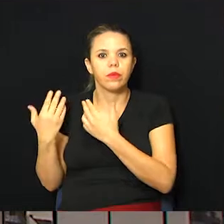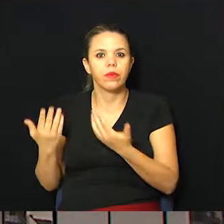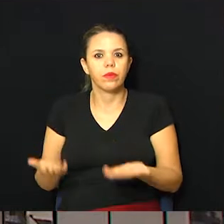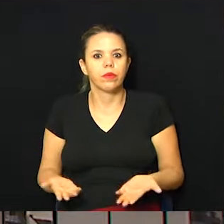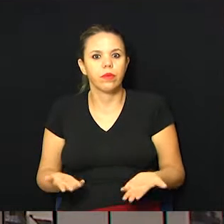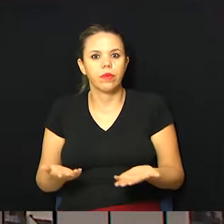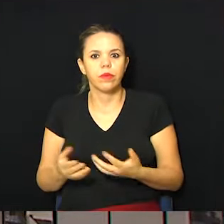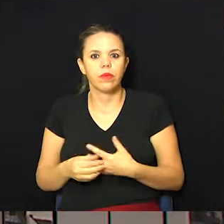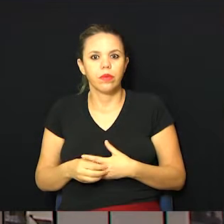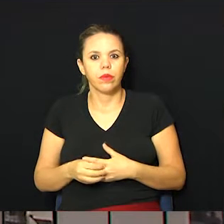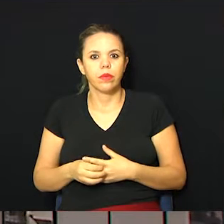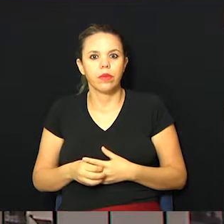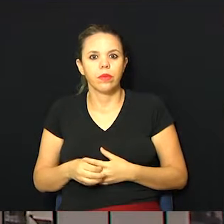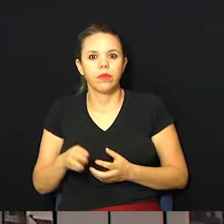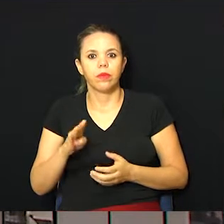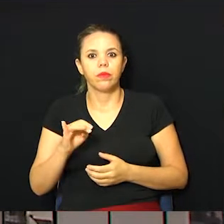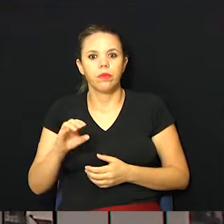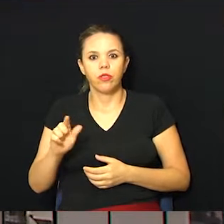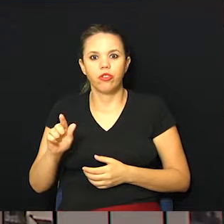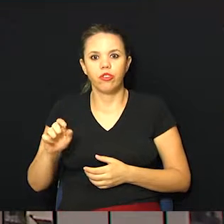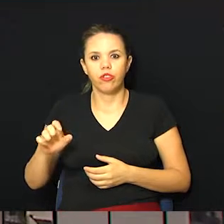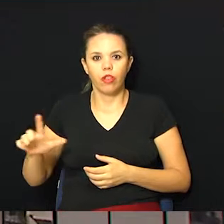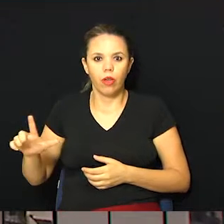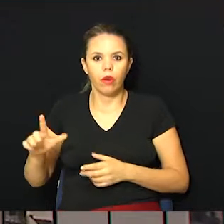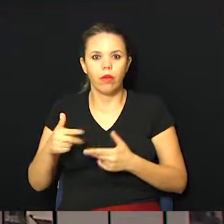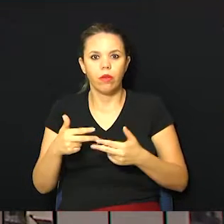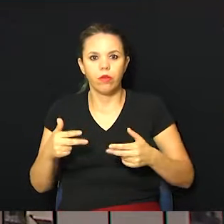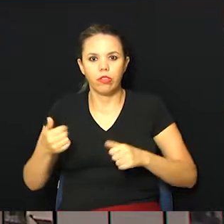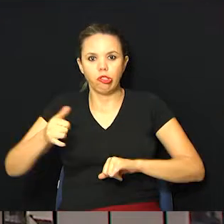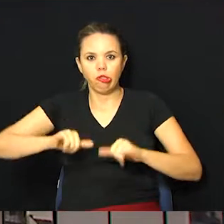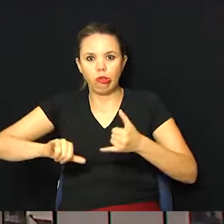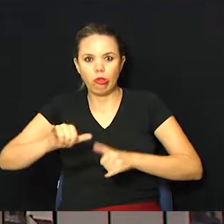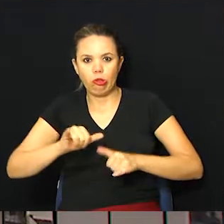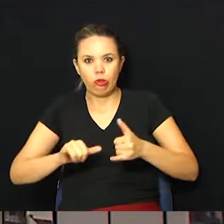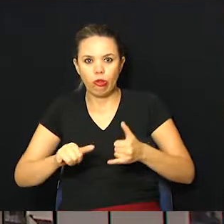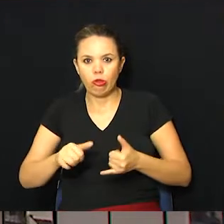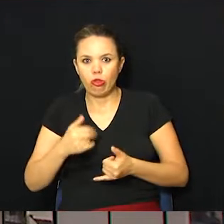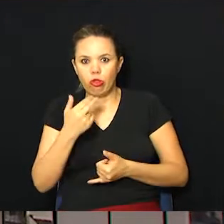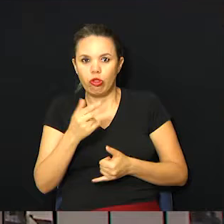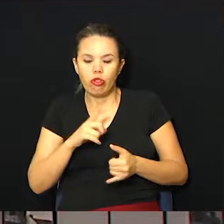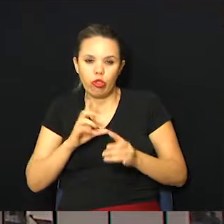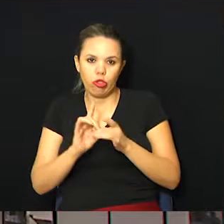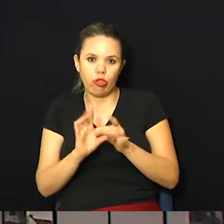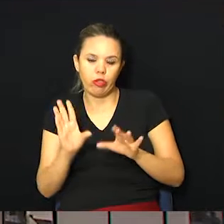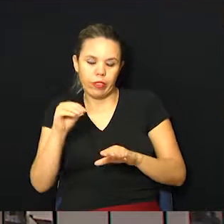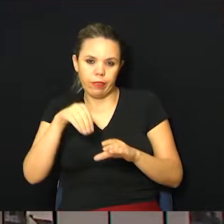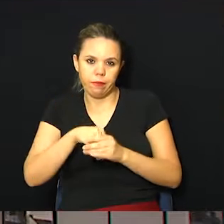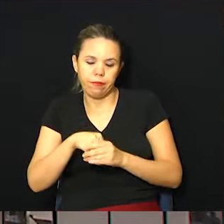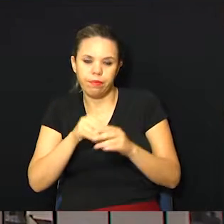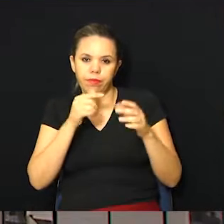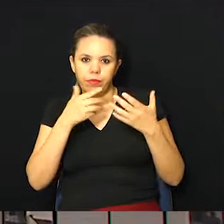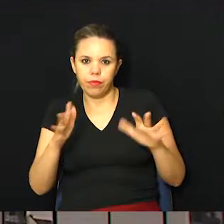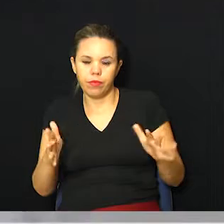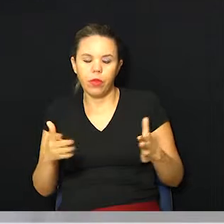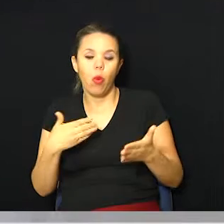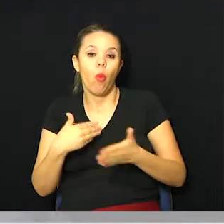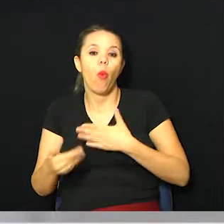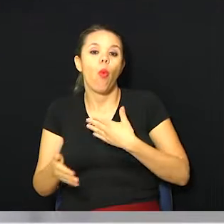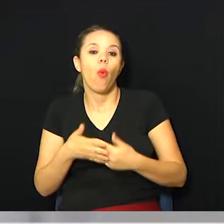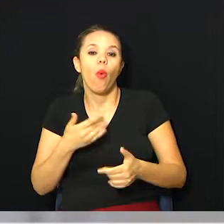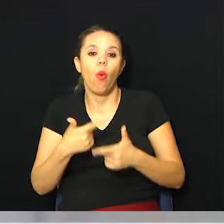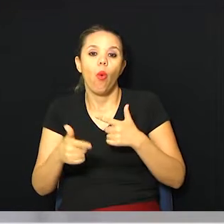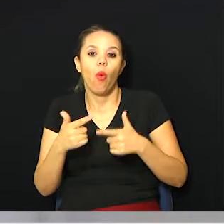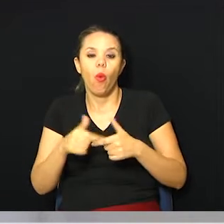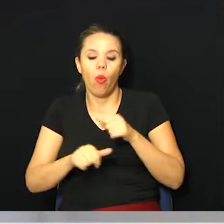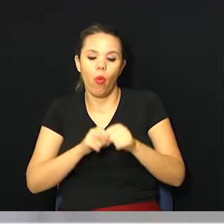ciclos biogeoquímicos, né, por ciclar os nutrientes que estão disponíveis ali, e qualquer impacto